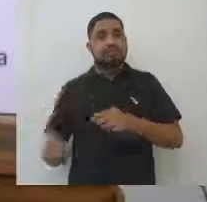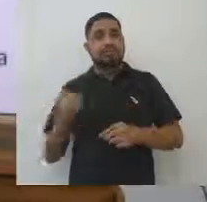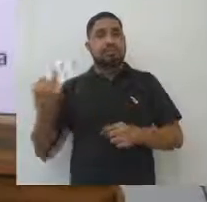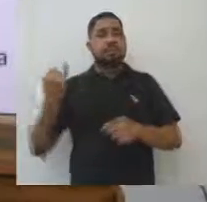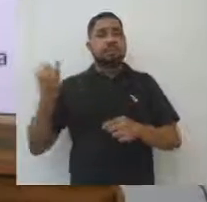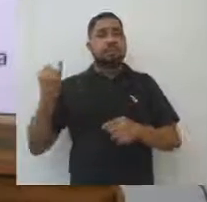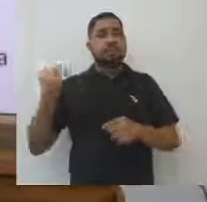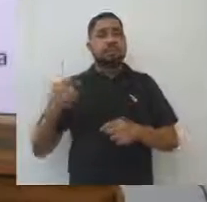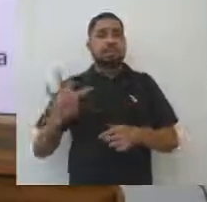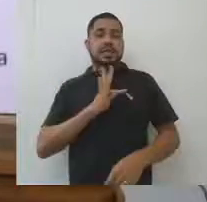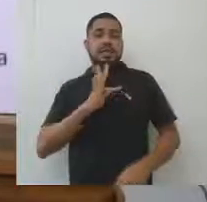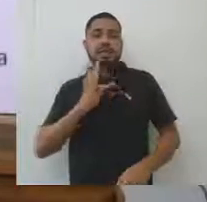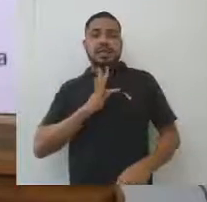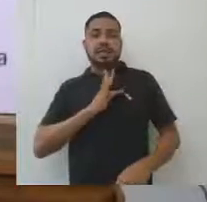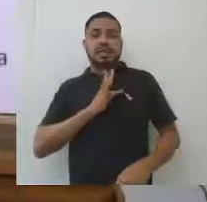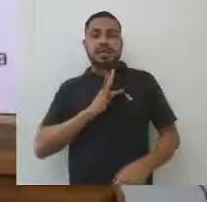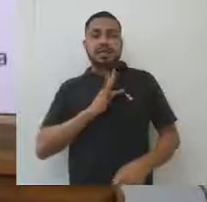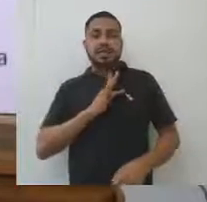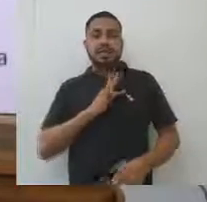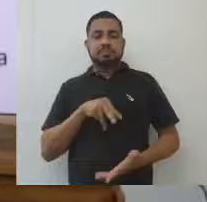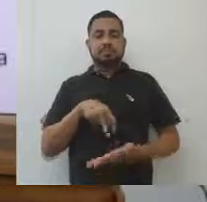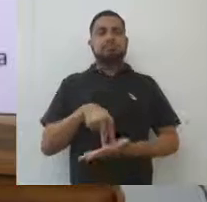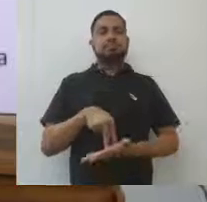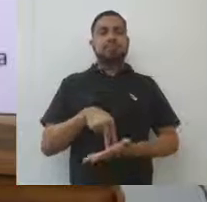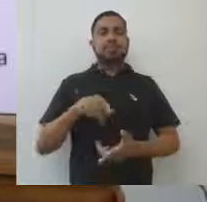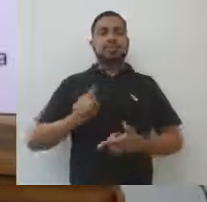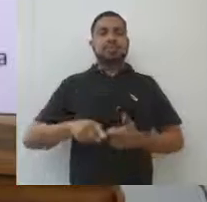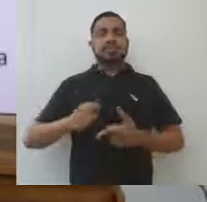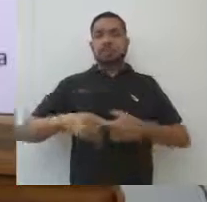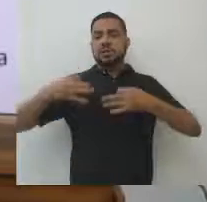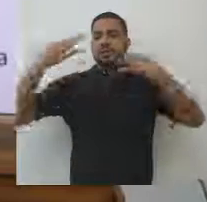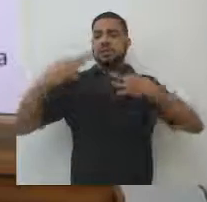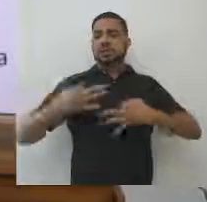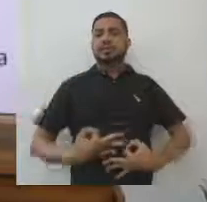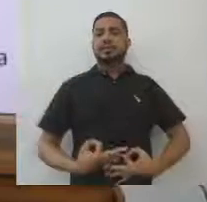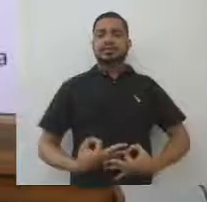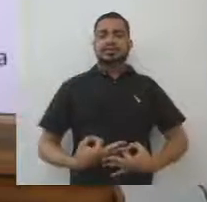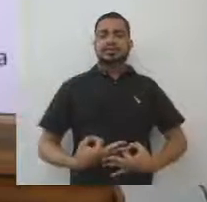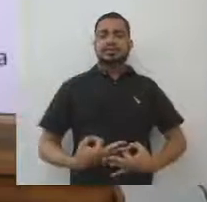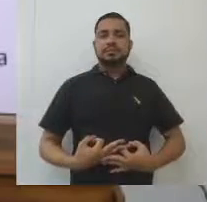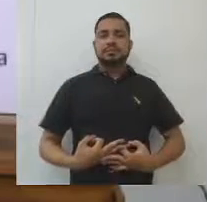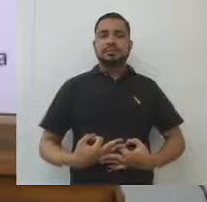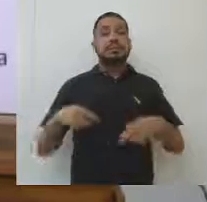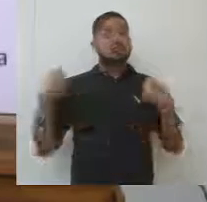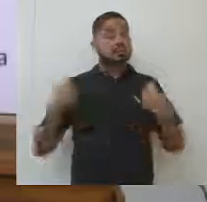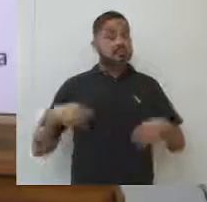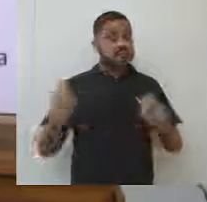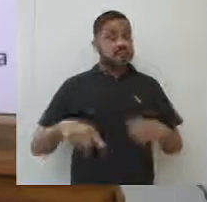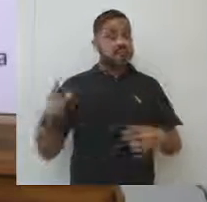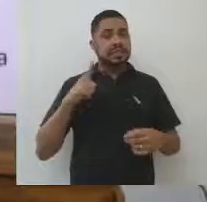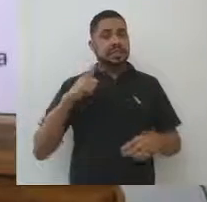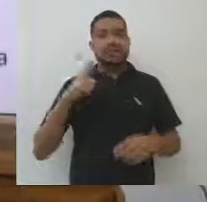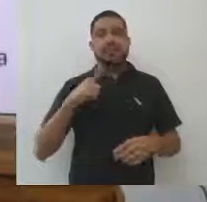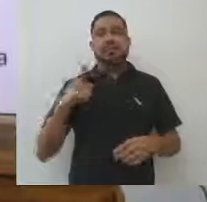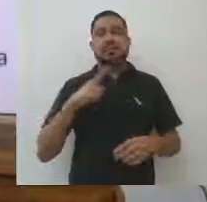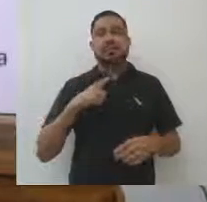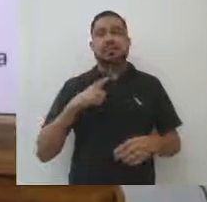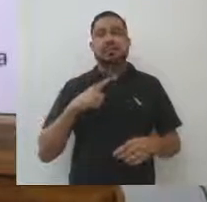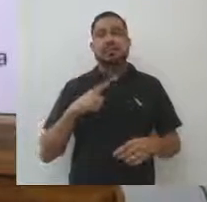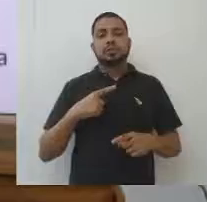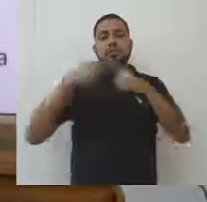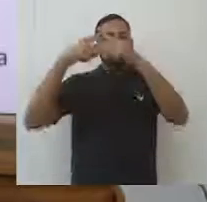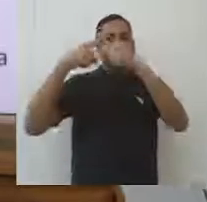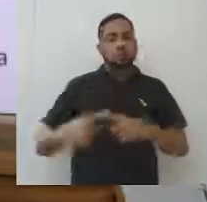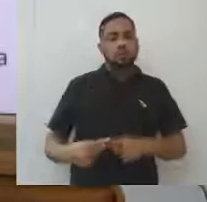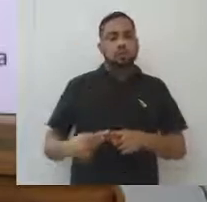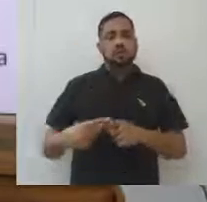pela técnica, a performance e a elegância. A gente viu que precisa existir um concurso,